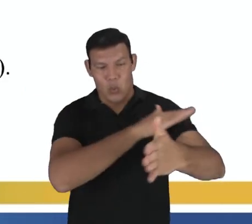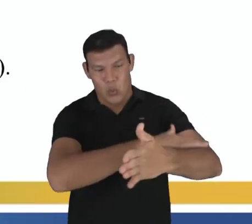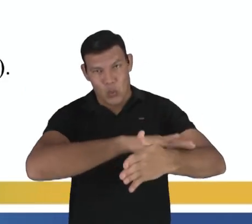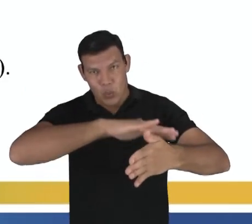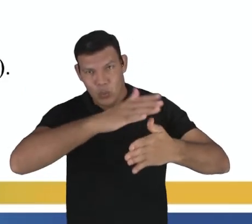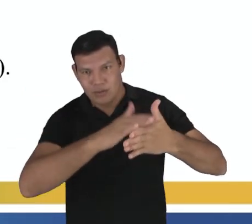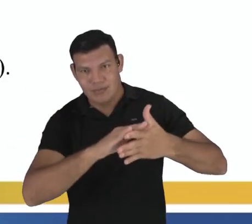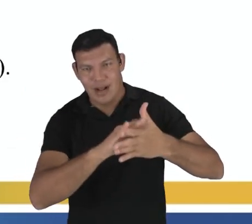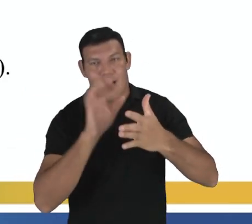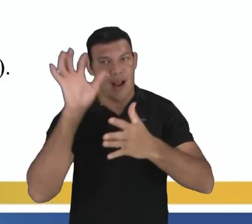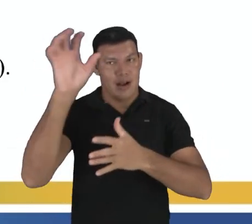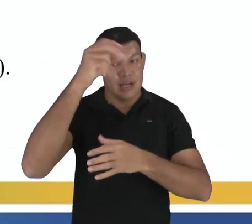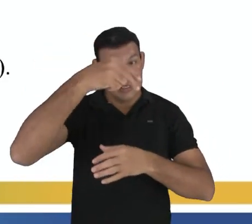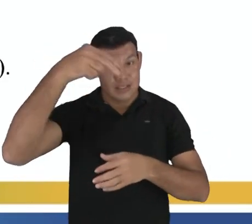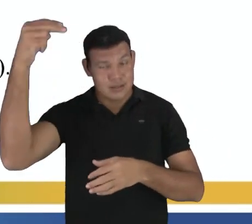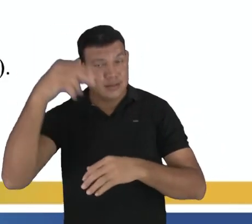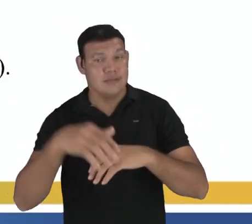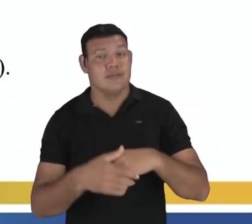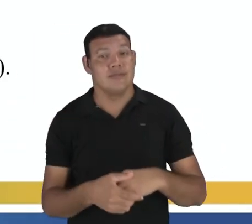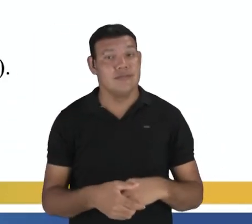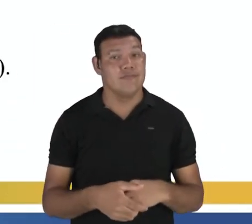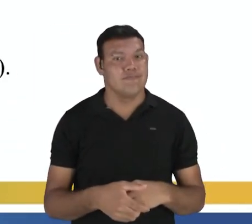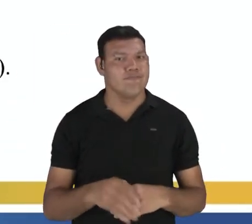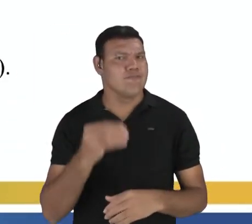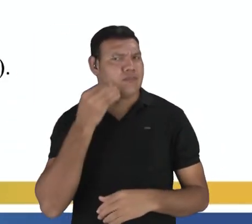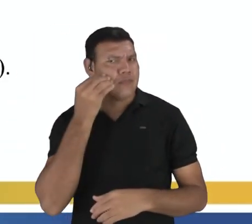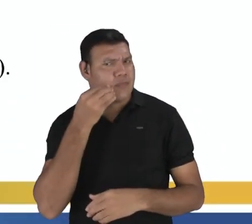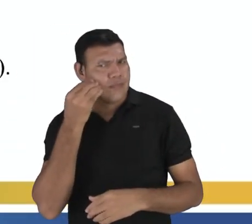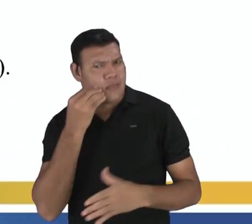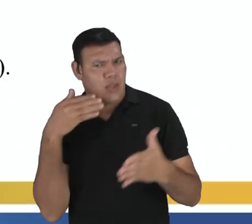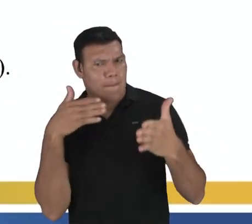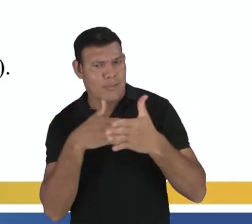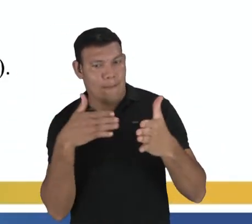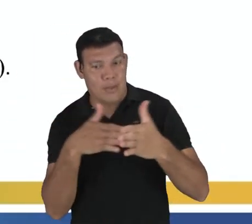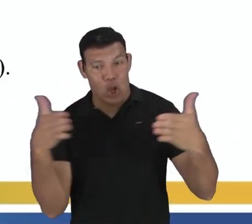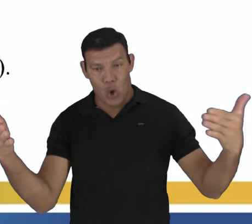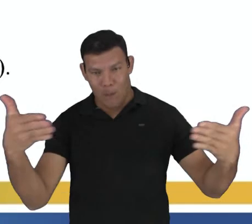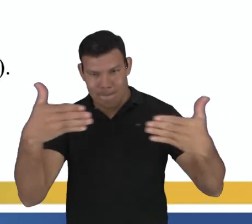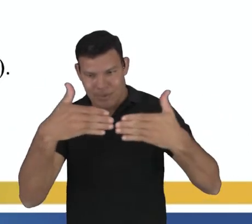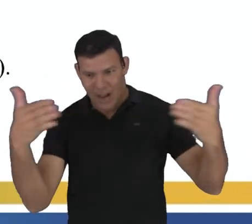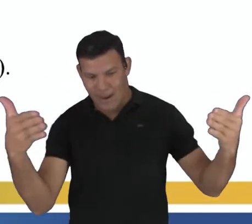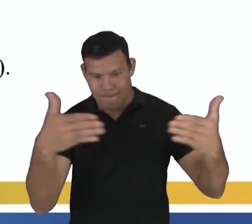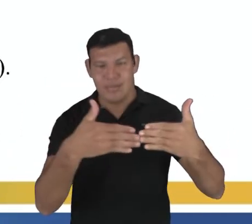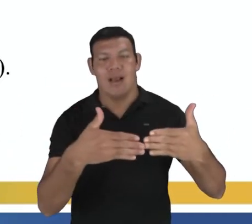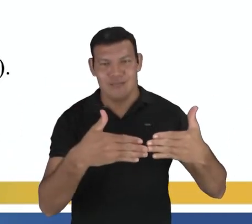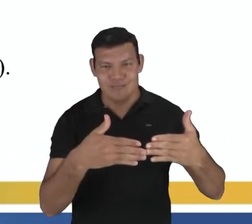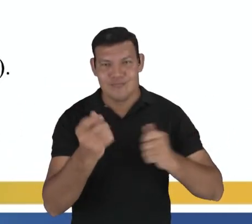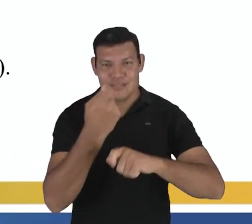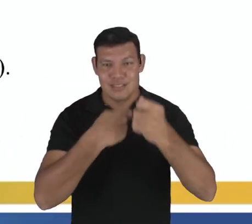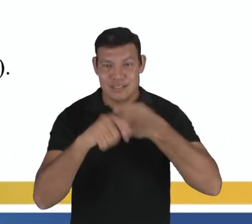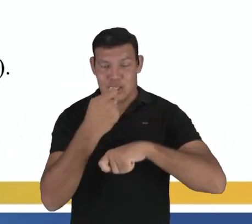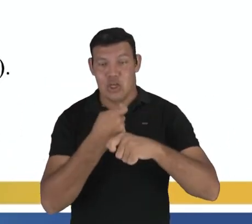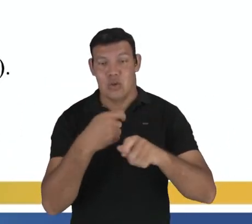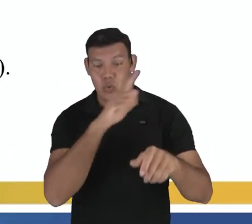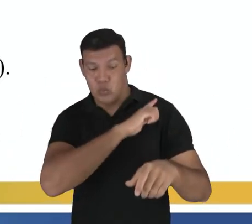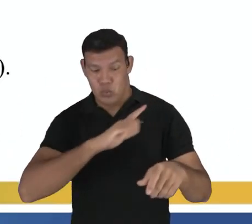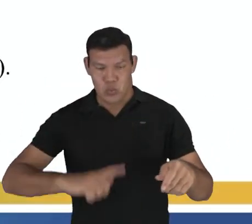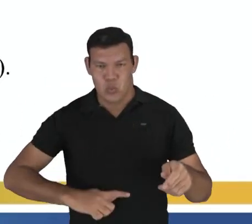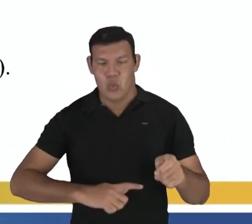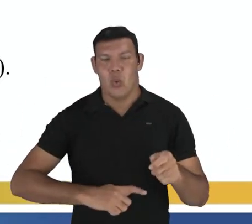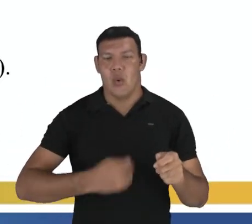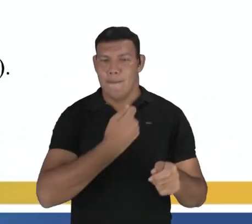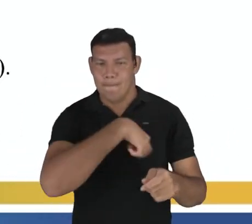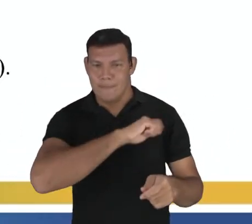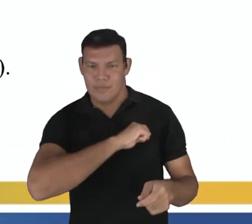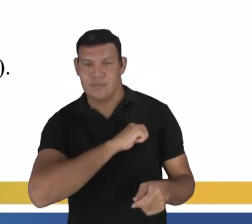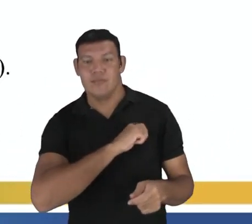né, no Nordeste, como eu falei para vocês. Eles vêm com a tentativa de romper esse bloqueio econômico imposto pelo governo espanhol, né, ao comércio